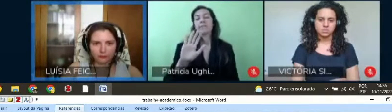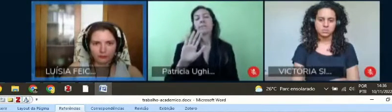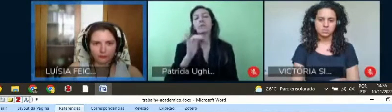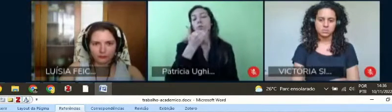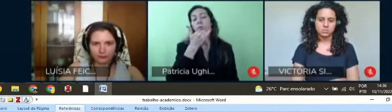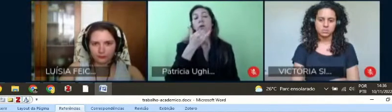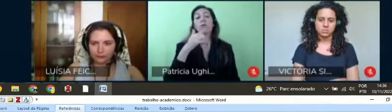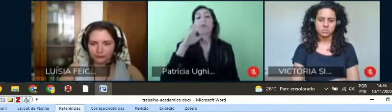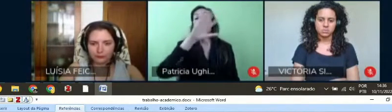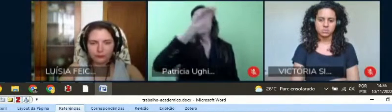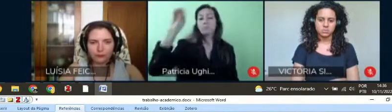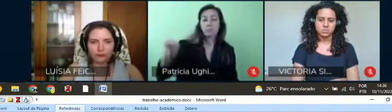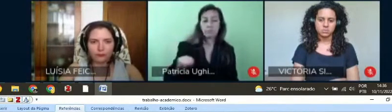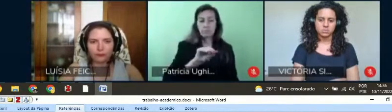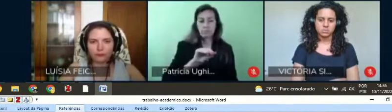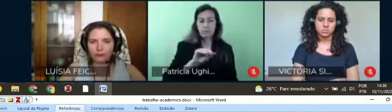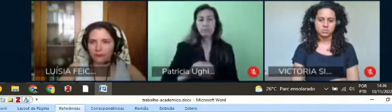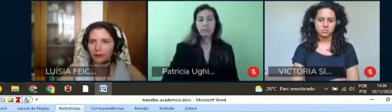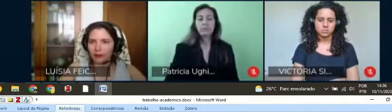embaixo.